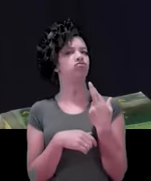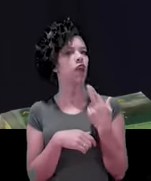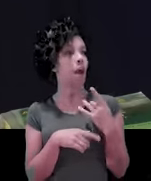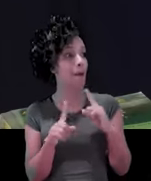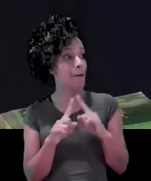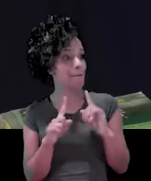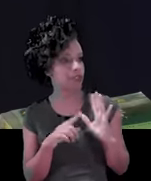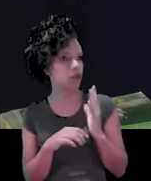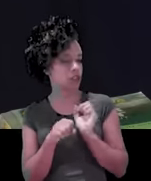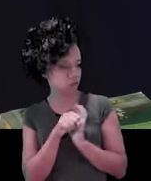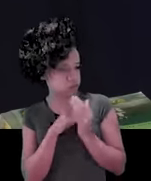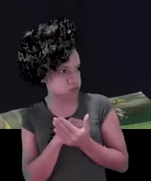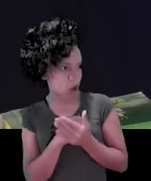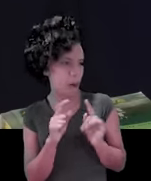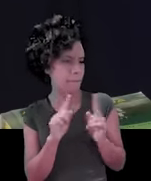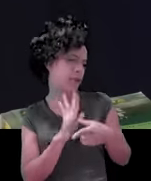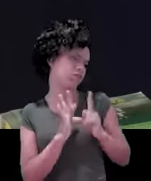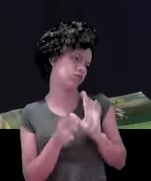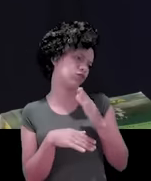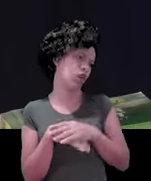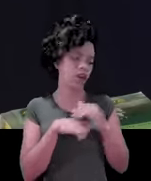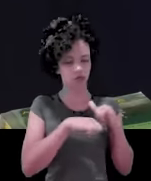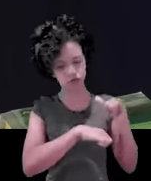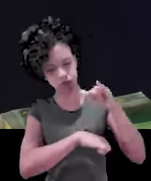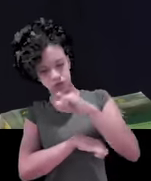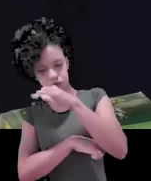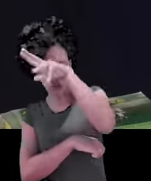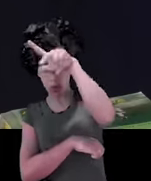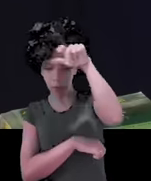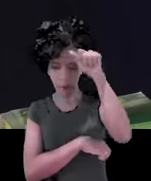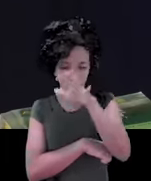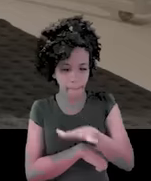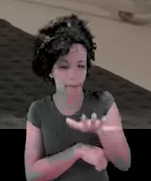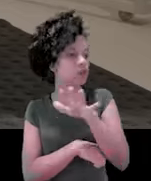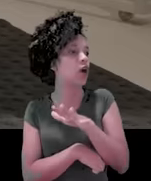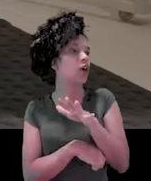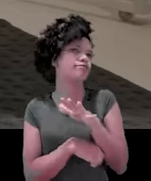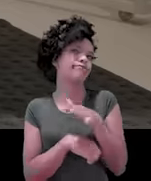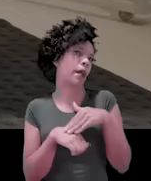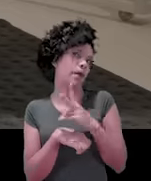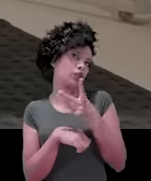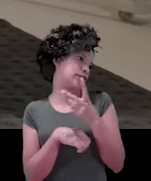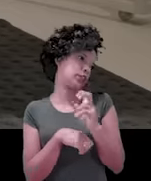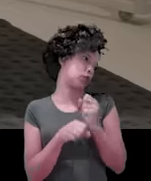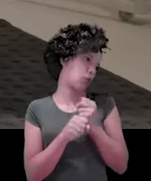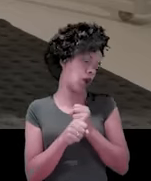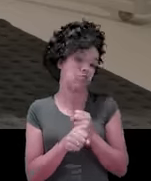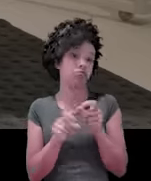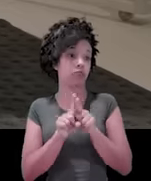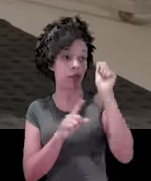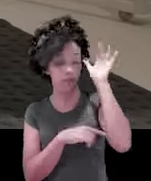impactado pela academia mas antes disso eu já tinha falado sobre Amazônia para o bairro cinco anos vou ir lá África